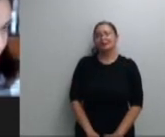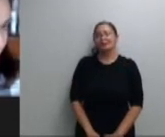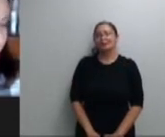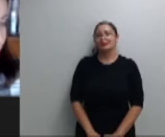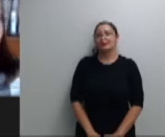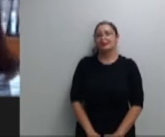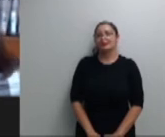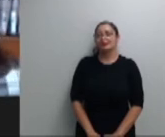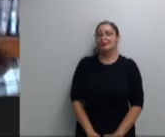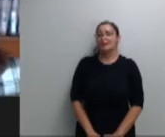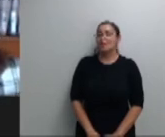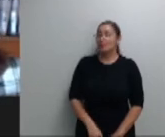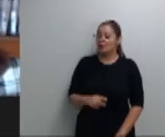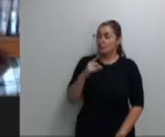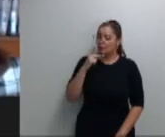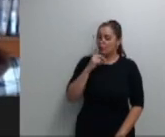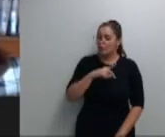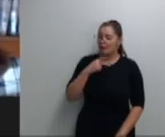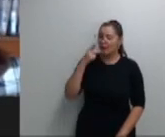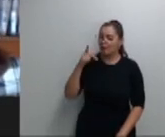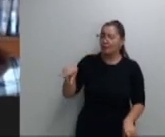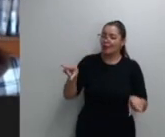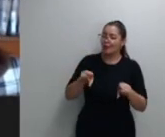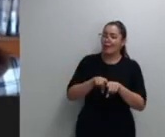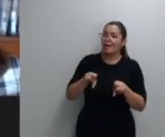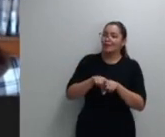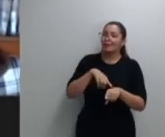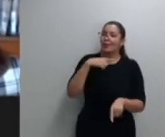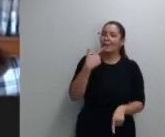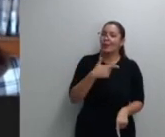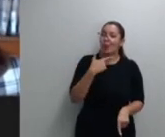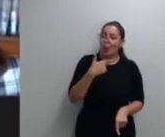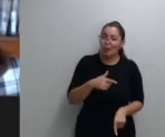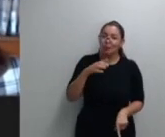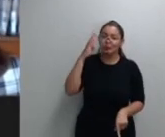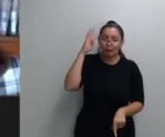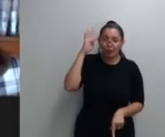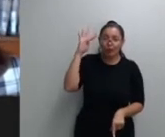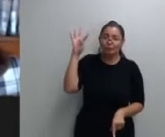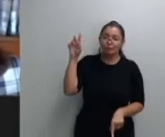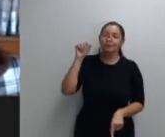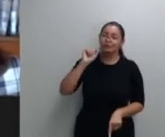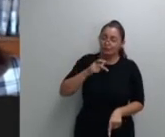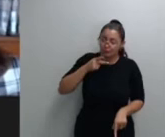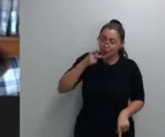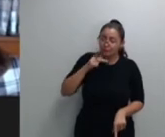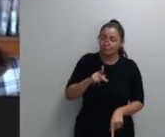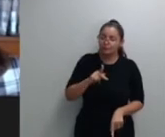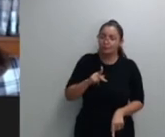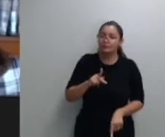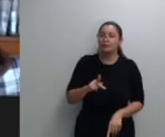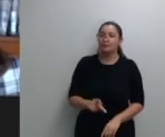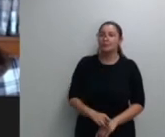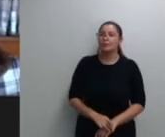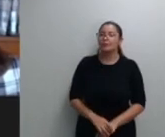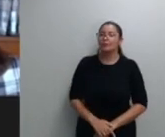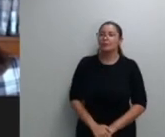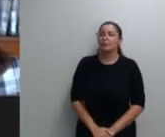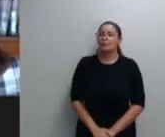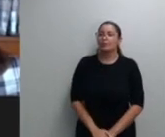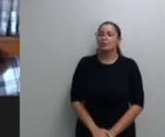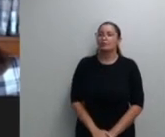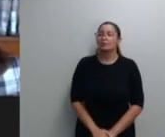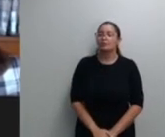e foi dito também porque foram dois itens e eu vou fazer questão de mencioná-los porque houve no caso por parte